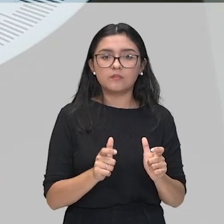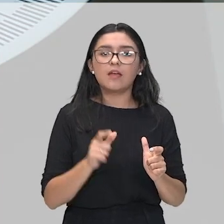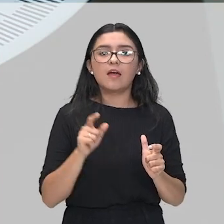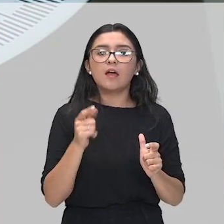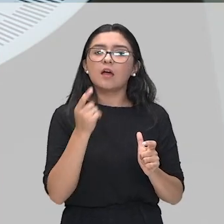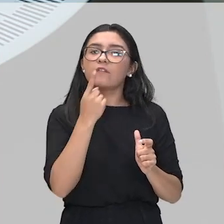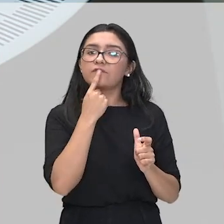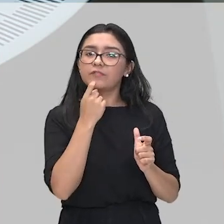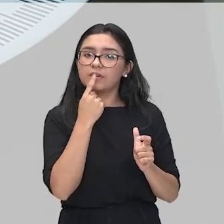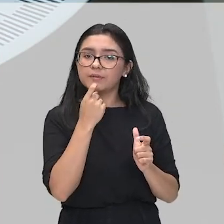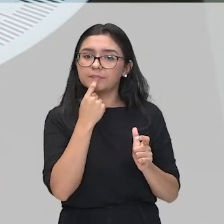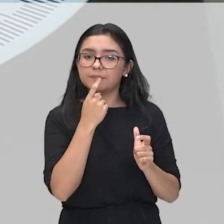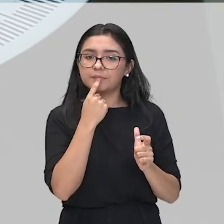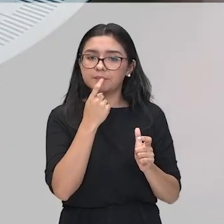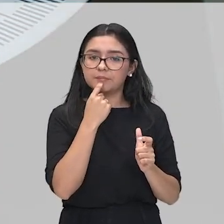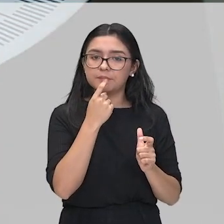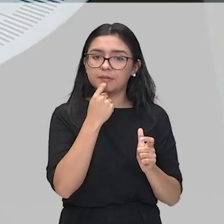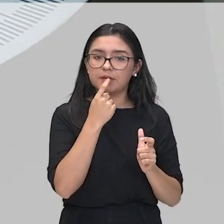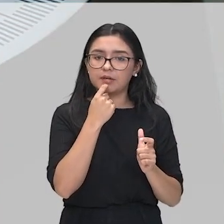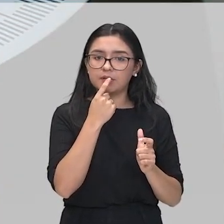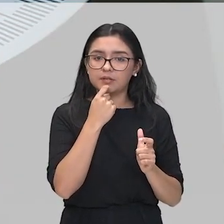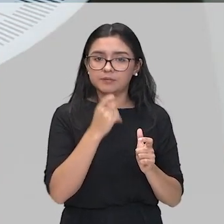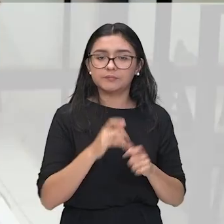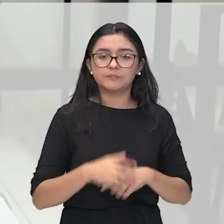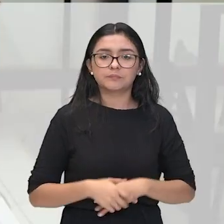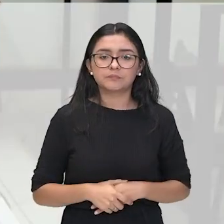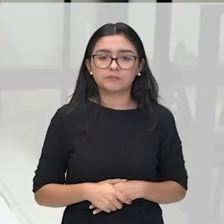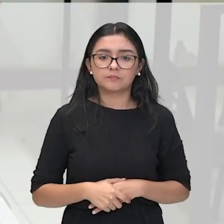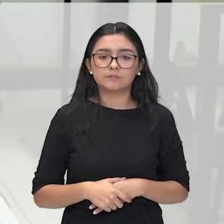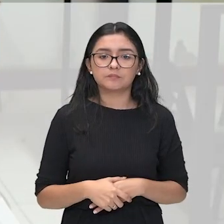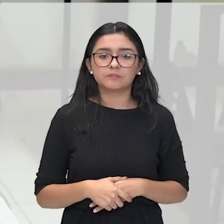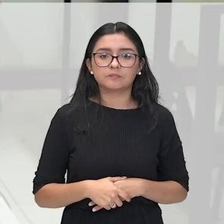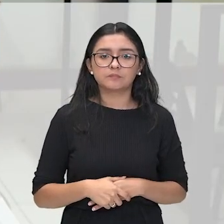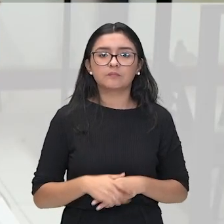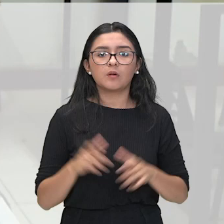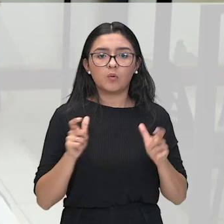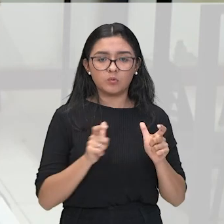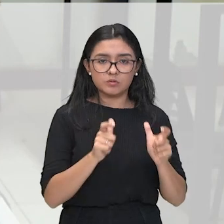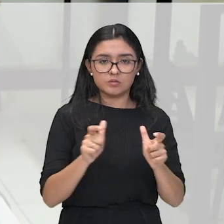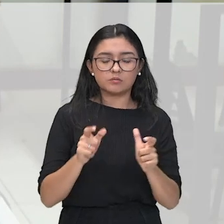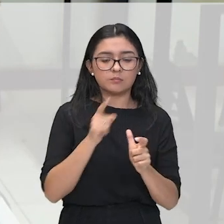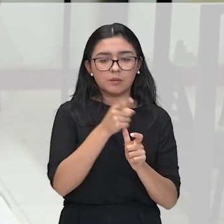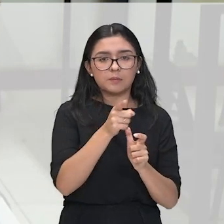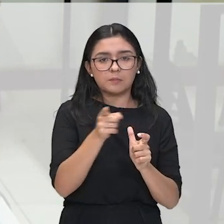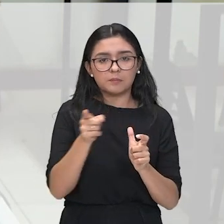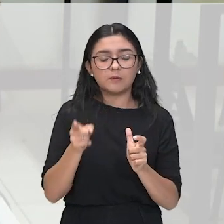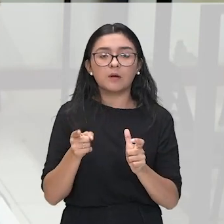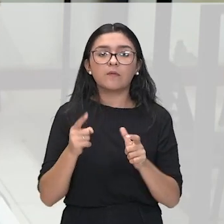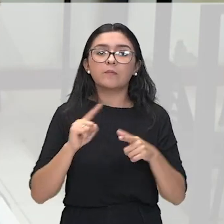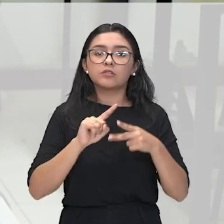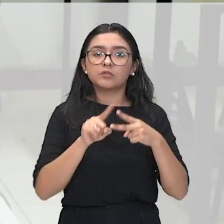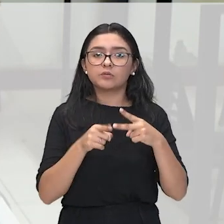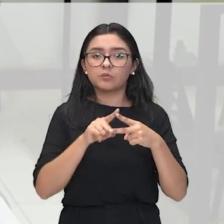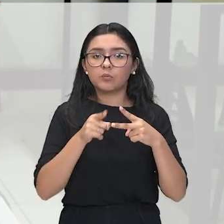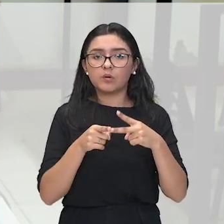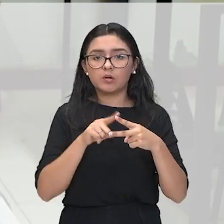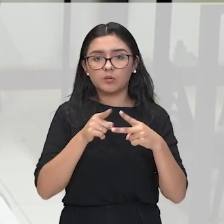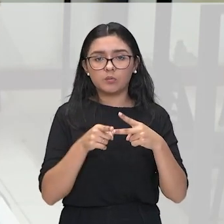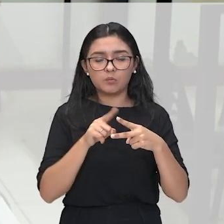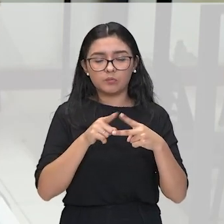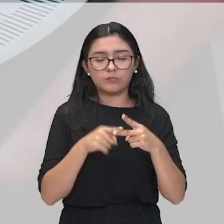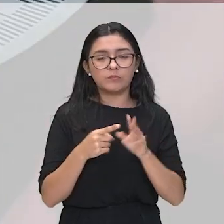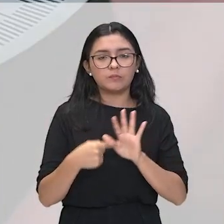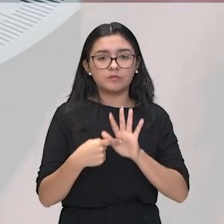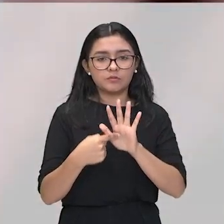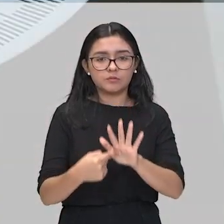vermelho e vai incidir sobre um círculo graduado, mostrando os ângulos de incidência.